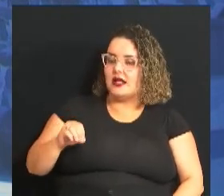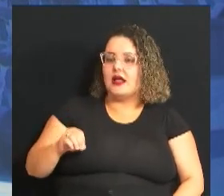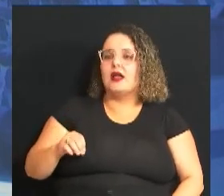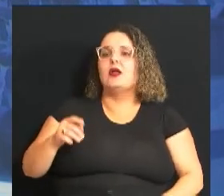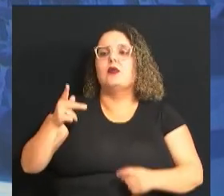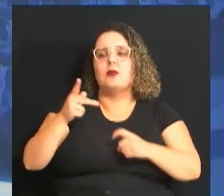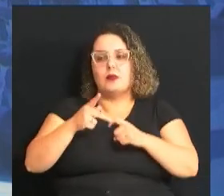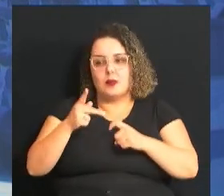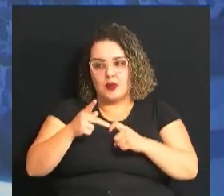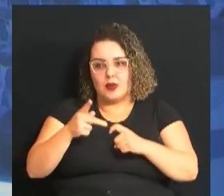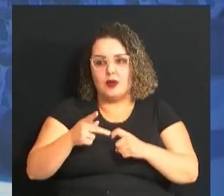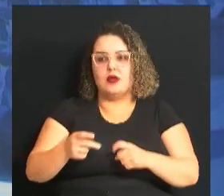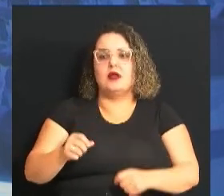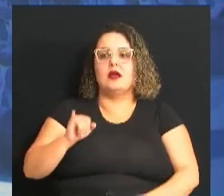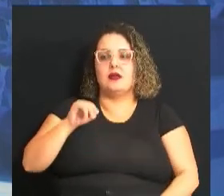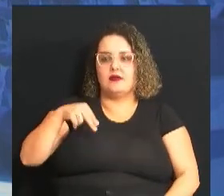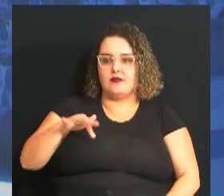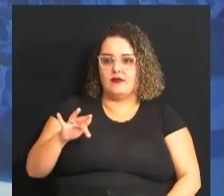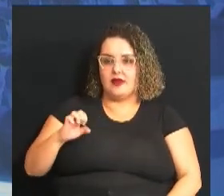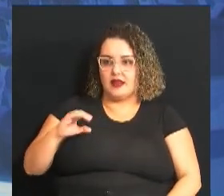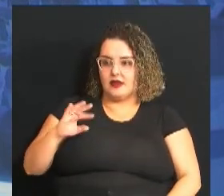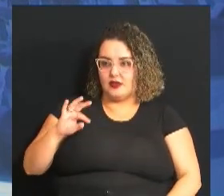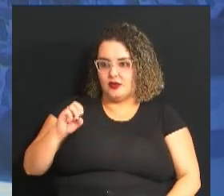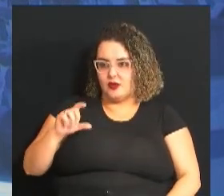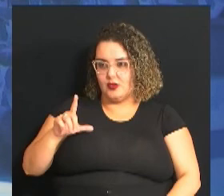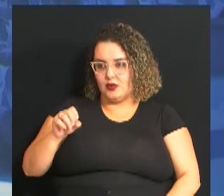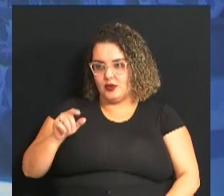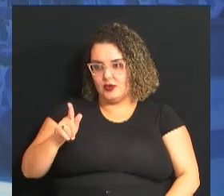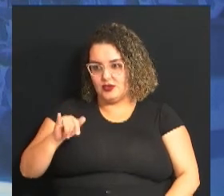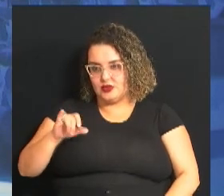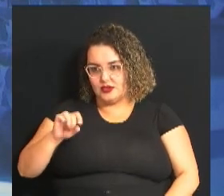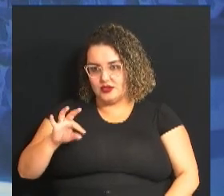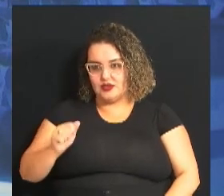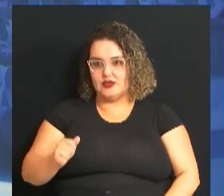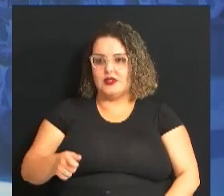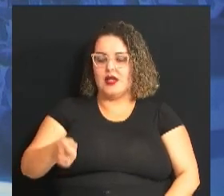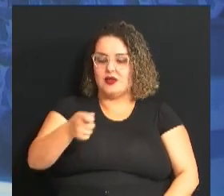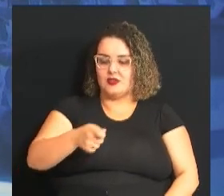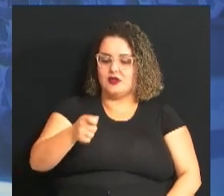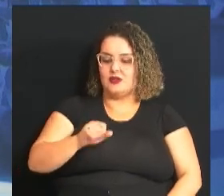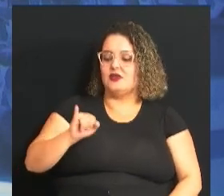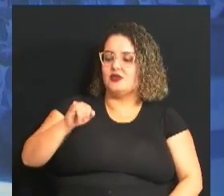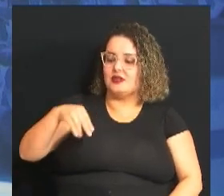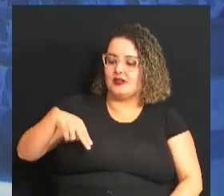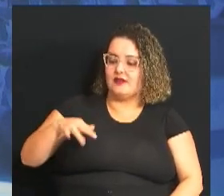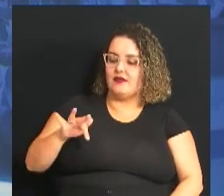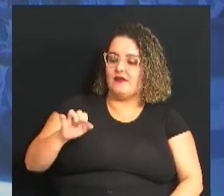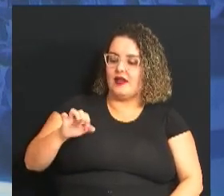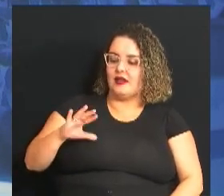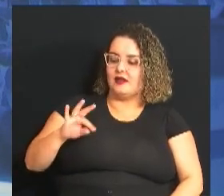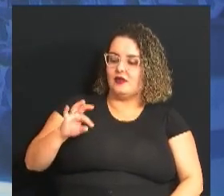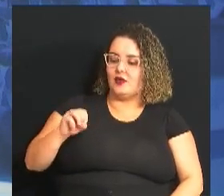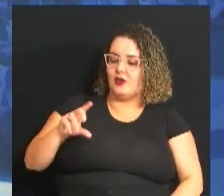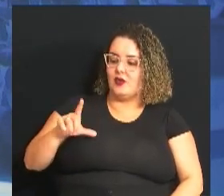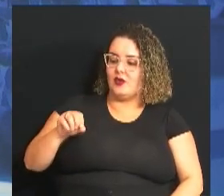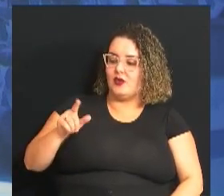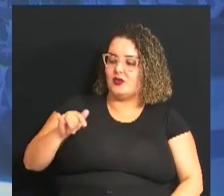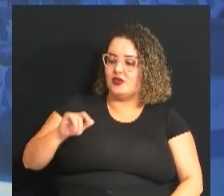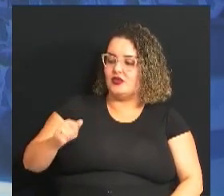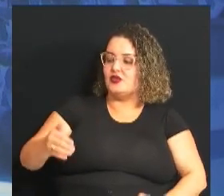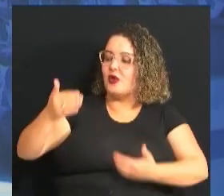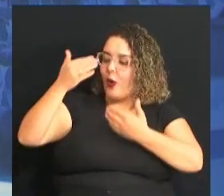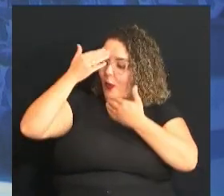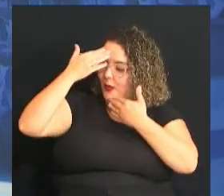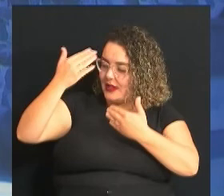pediatra, infectologista, faz parte também da Sociedade Brasileira de Infectologia. Doutor Marcelo, muito obrigada